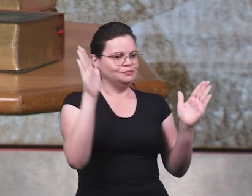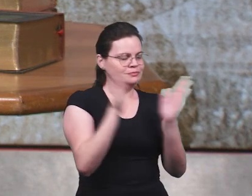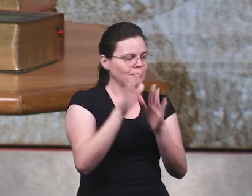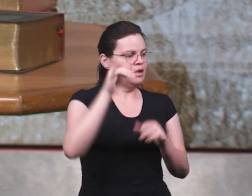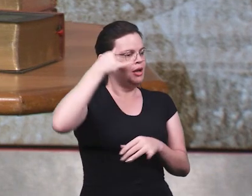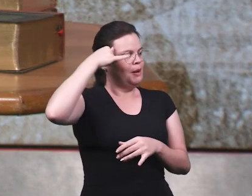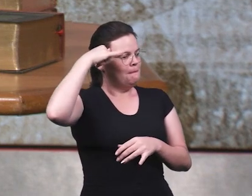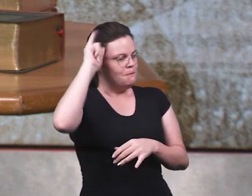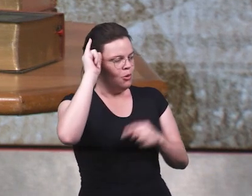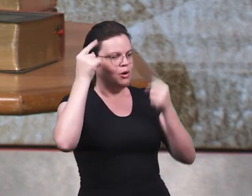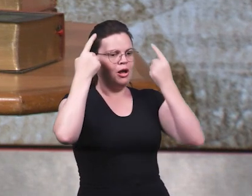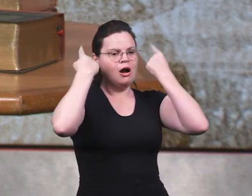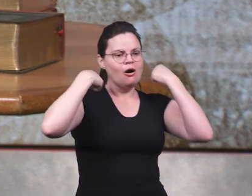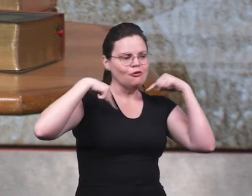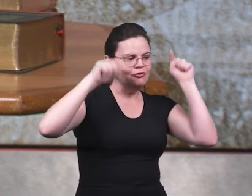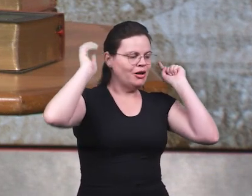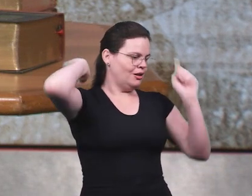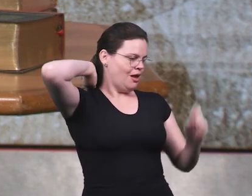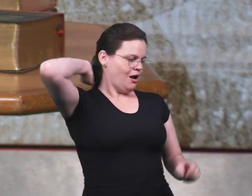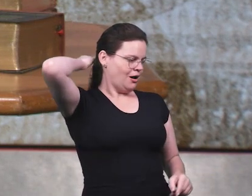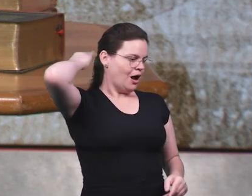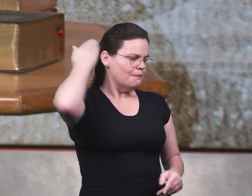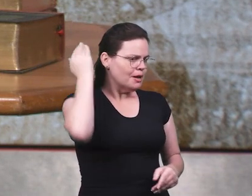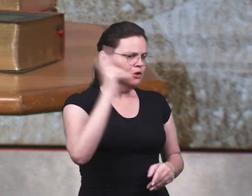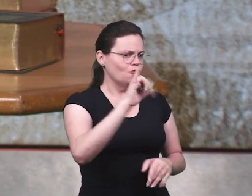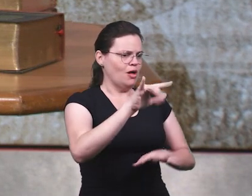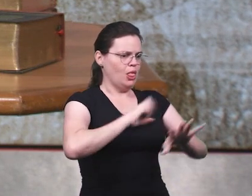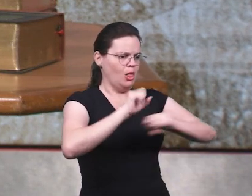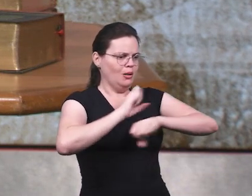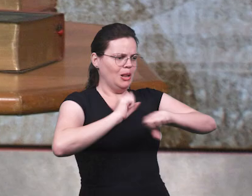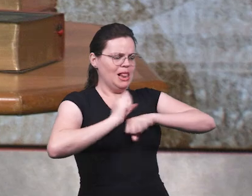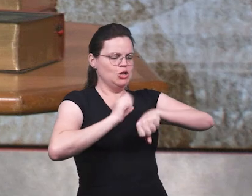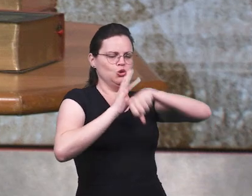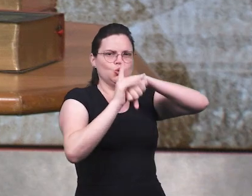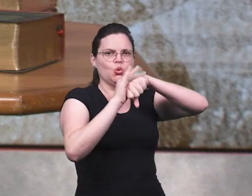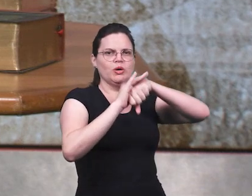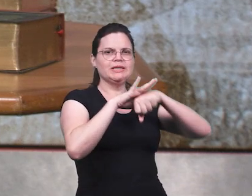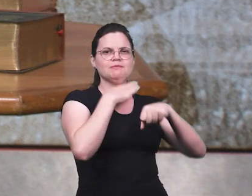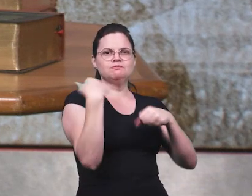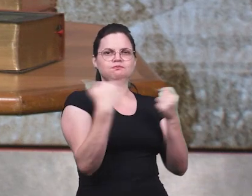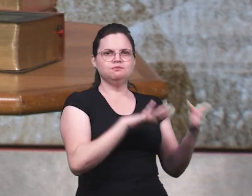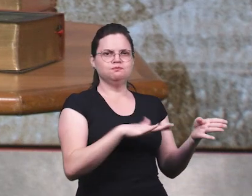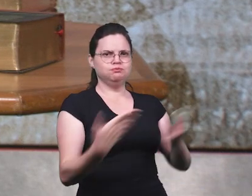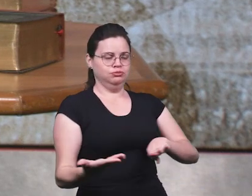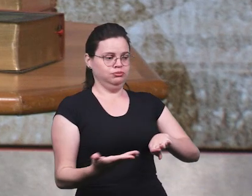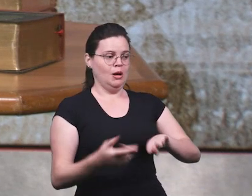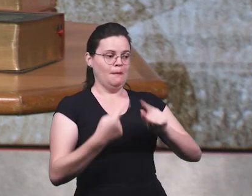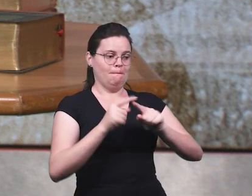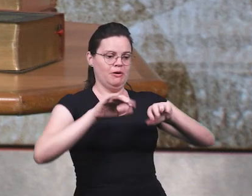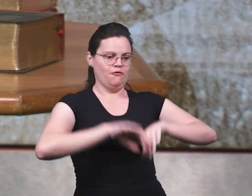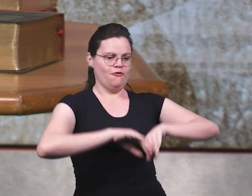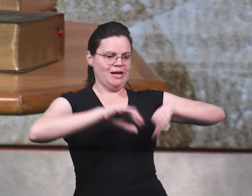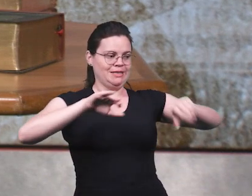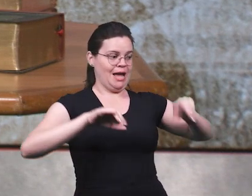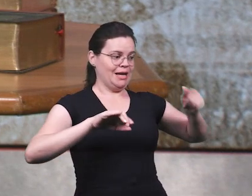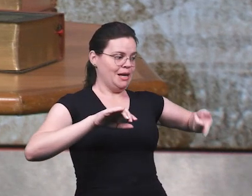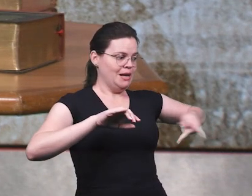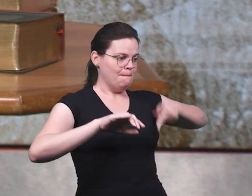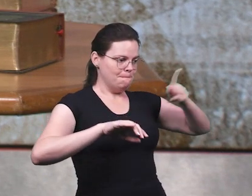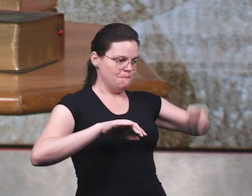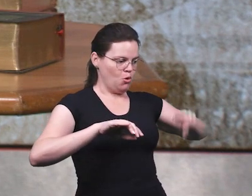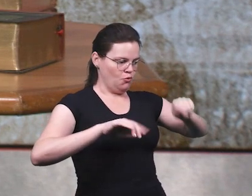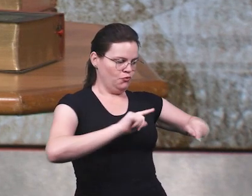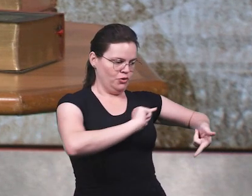as ovelhas, com pestilência gravíssima. E o Senhor fará separação entre o gado dos